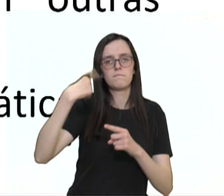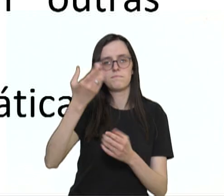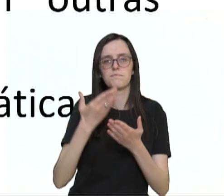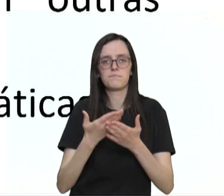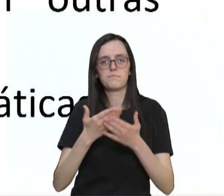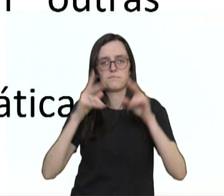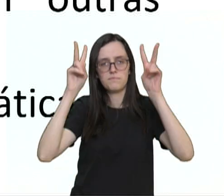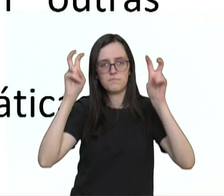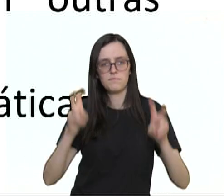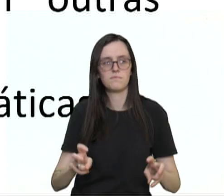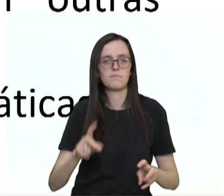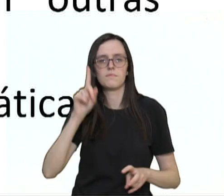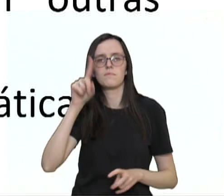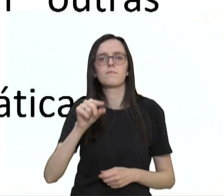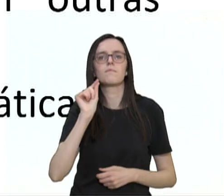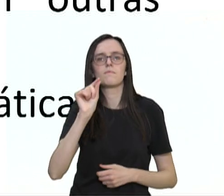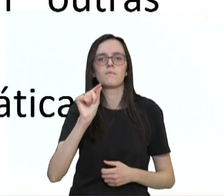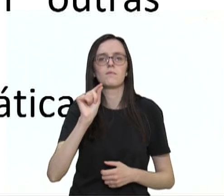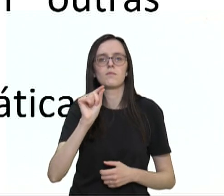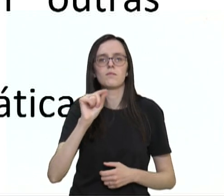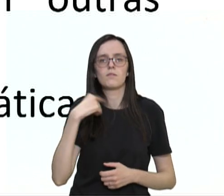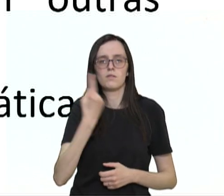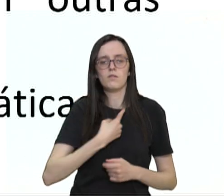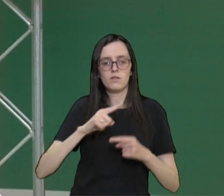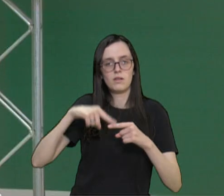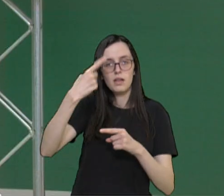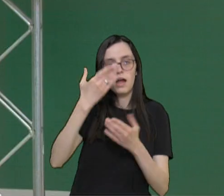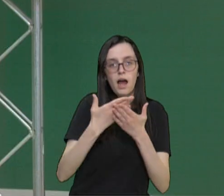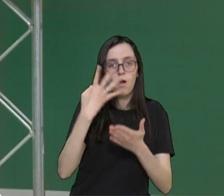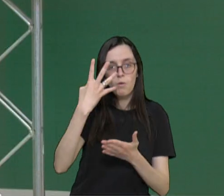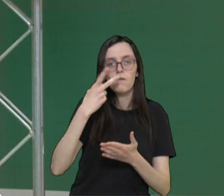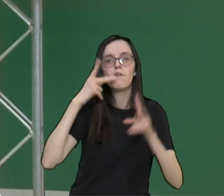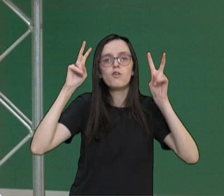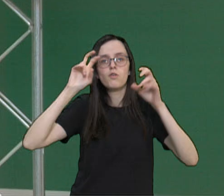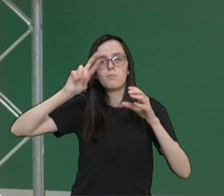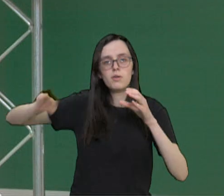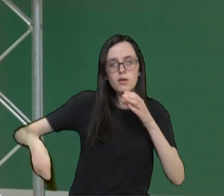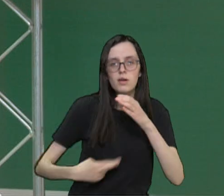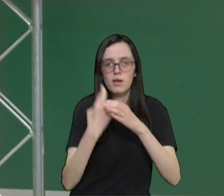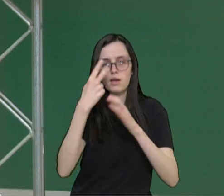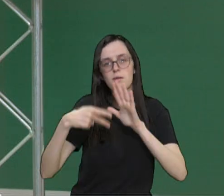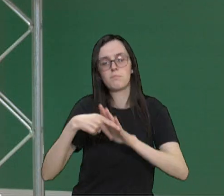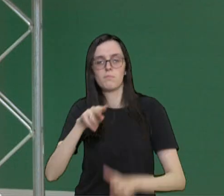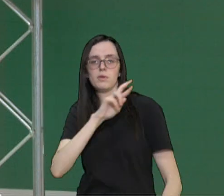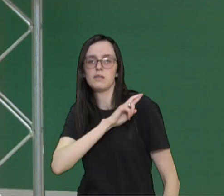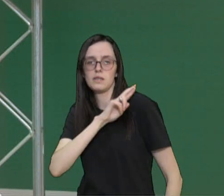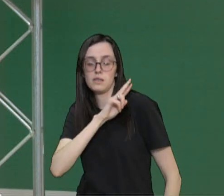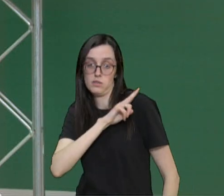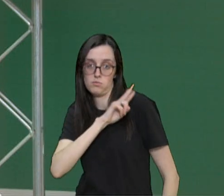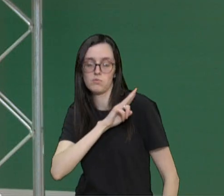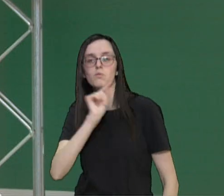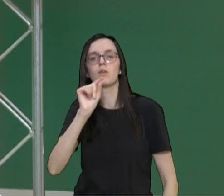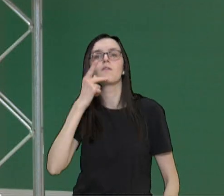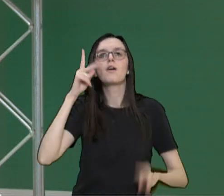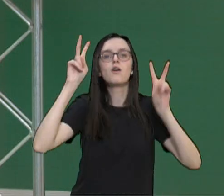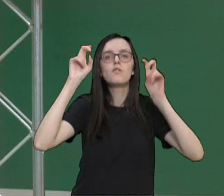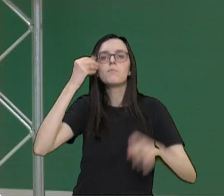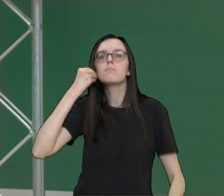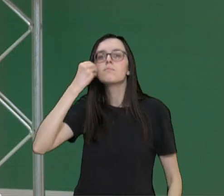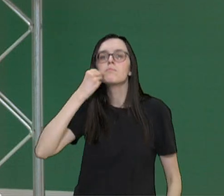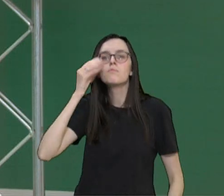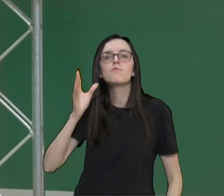falar uma quarta aula, a gente vai falar do Renascimento para o segundo ano, o experimento, tudo